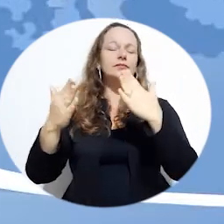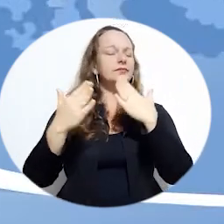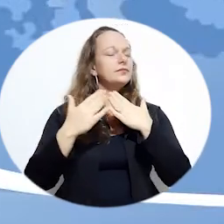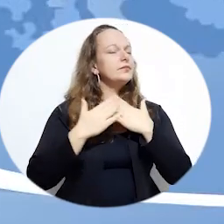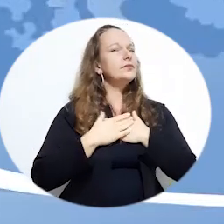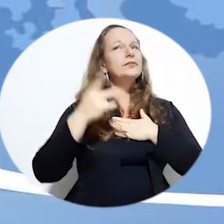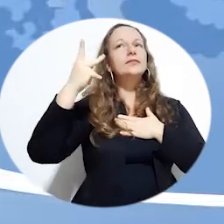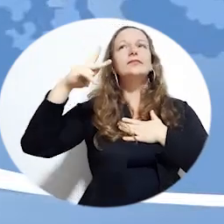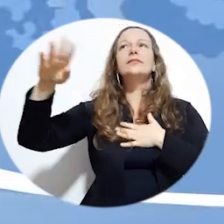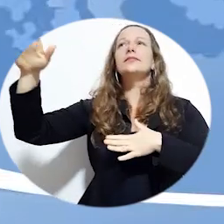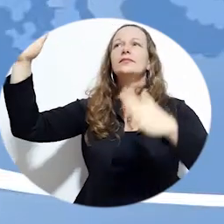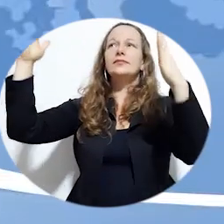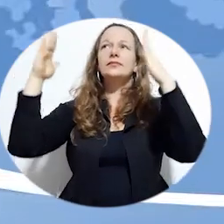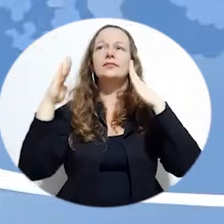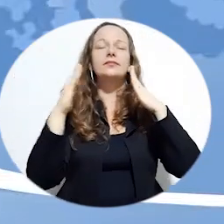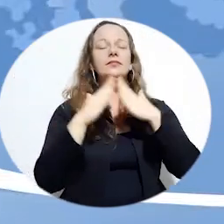morada, eu sou seu